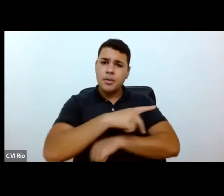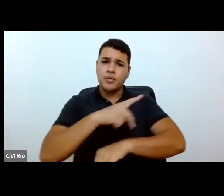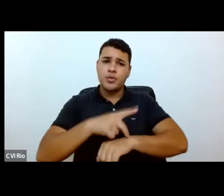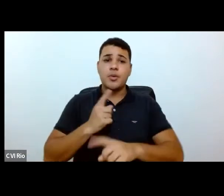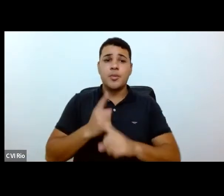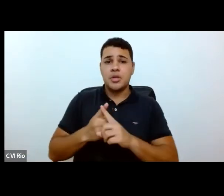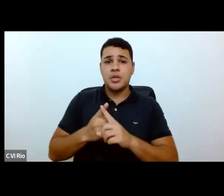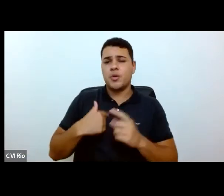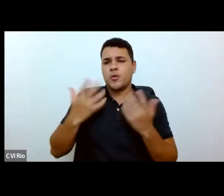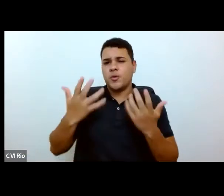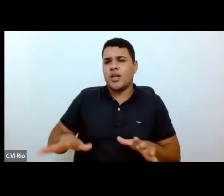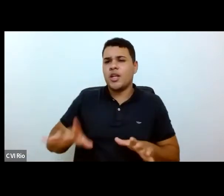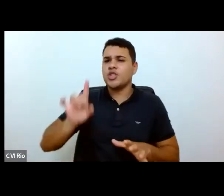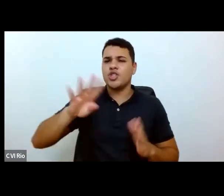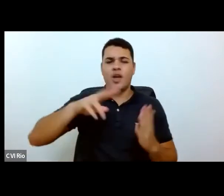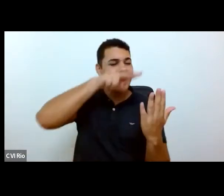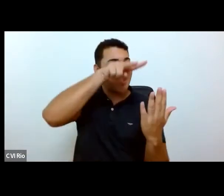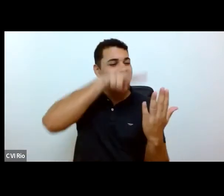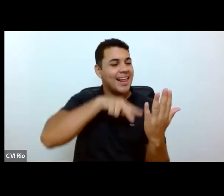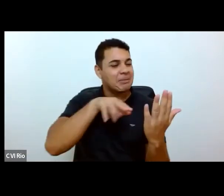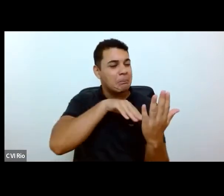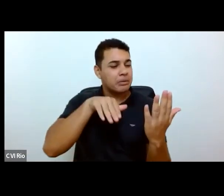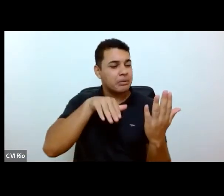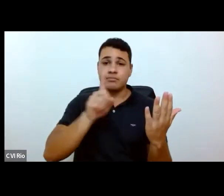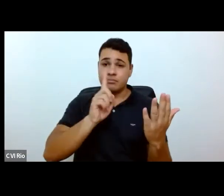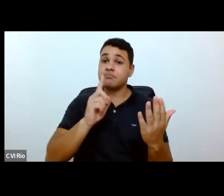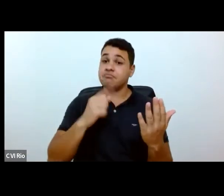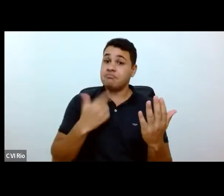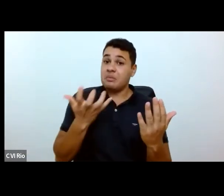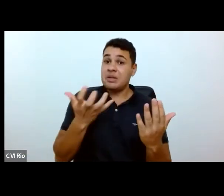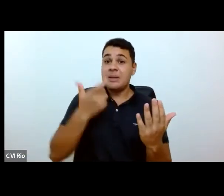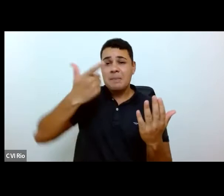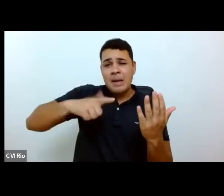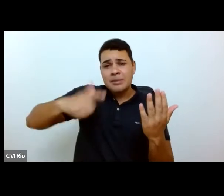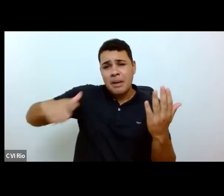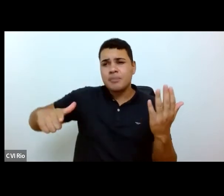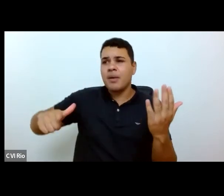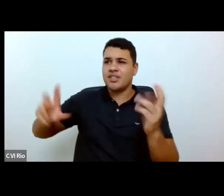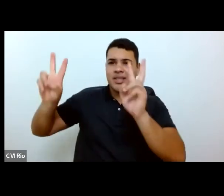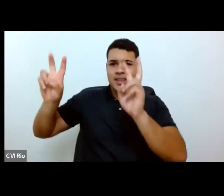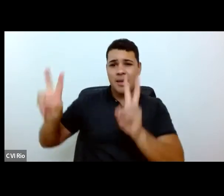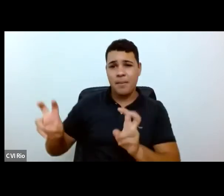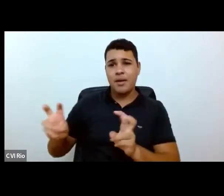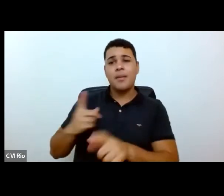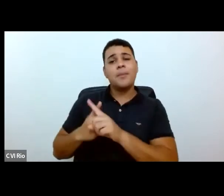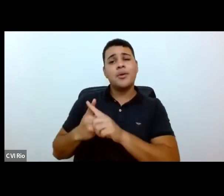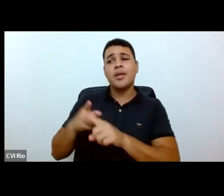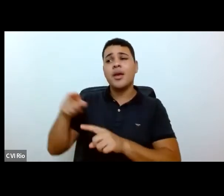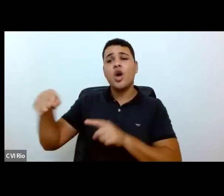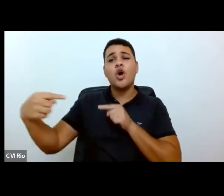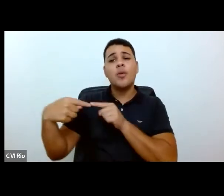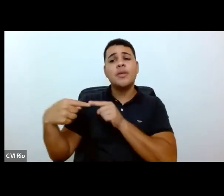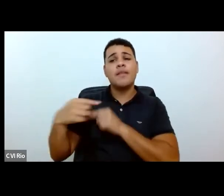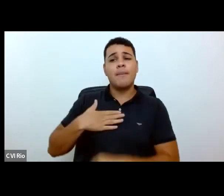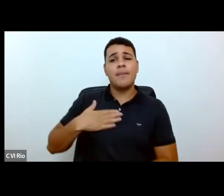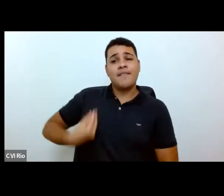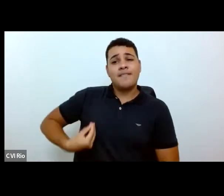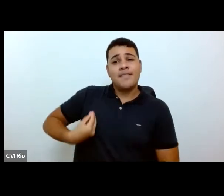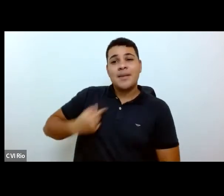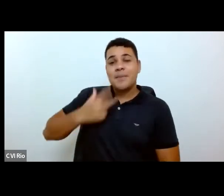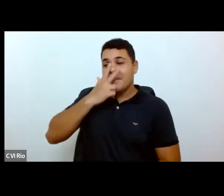aqueles conteúdos, porque me interessavam outros conteúdos que eu me sentia pertencendo, que eu me sentia refletida, que eu me